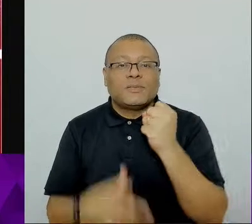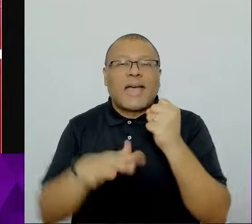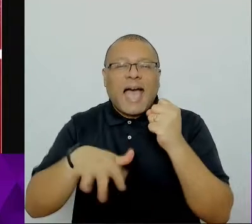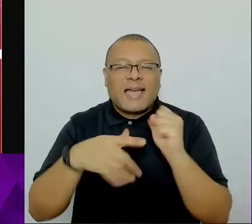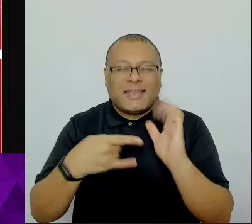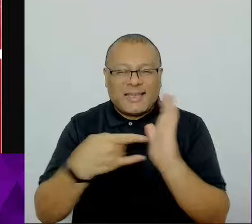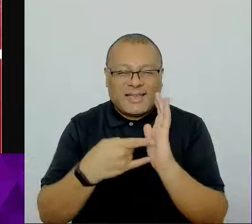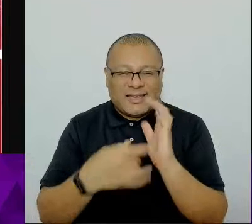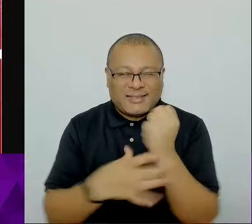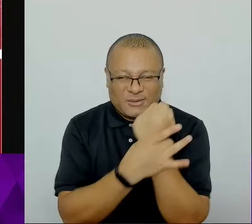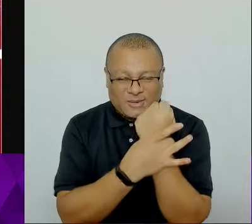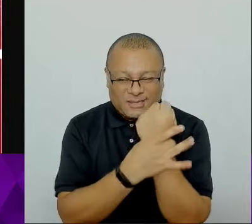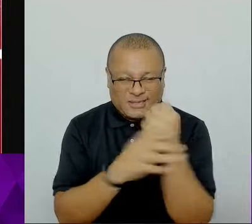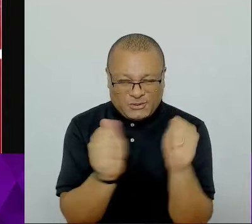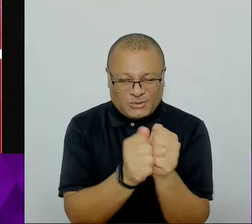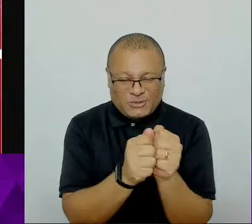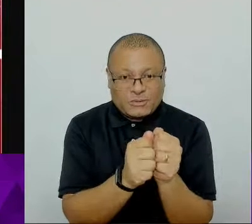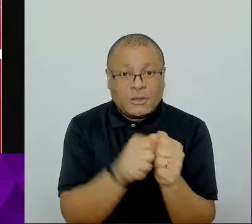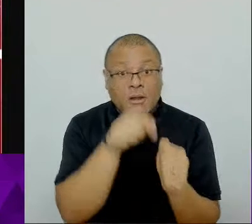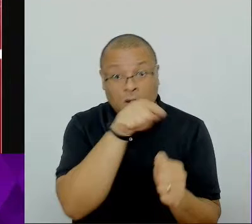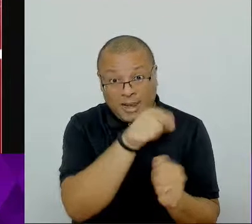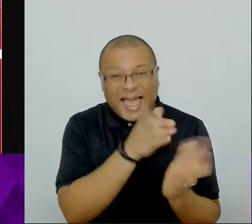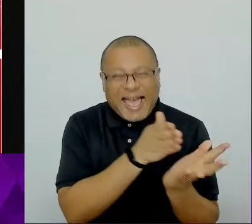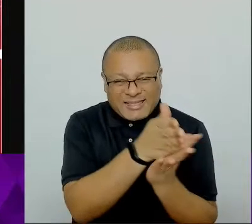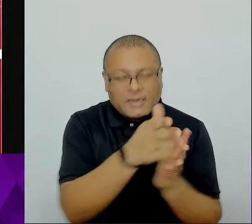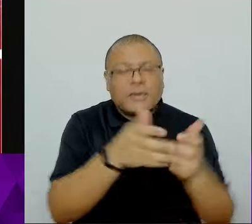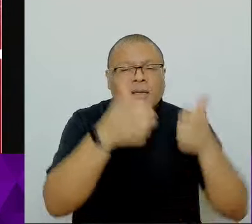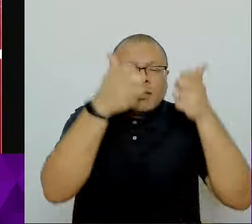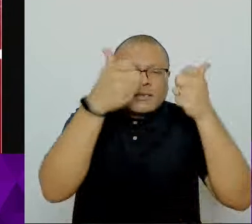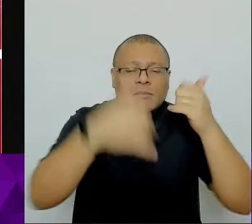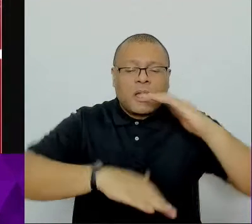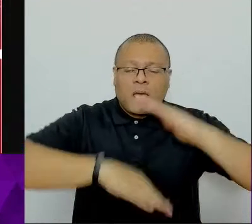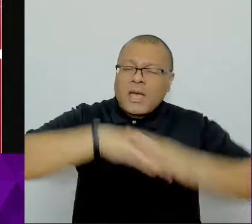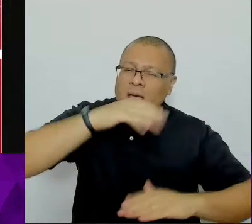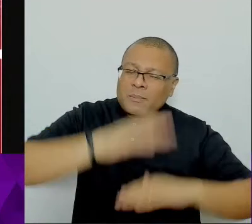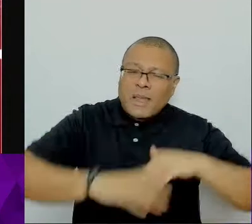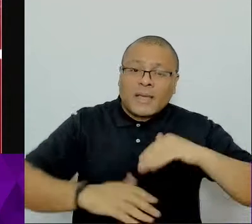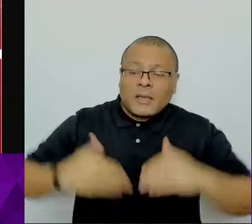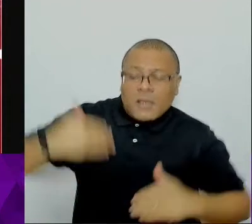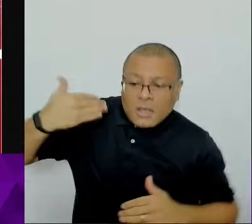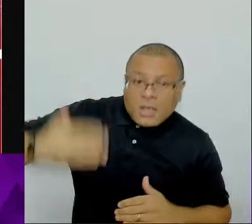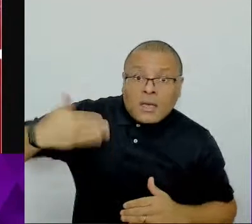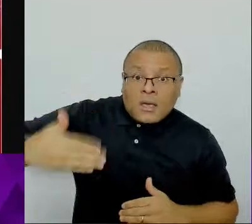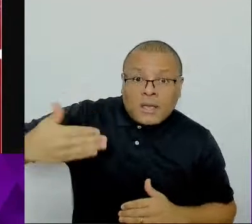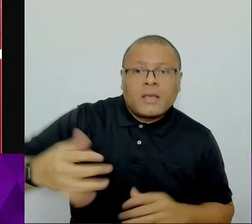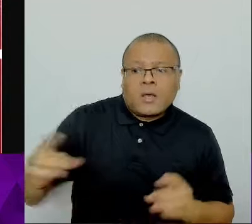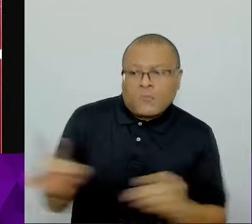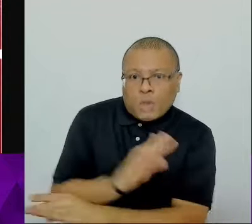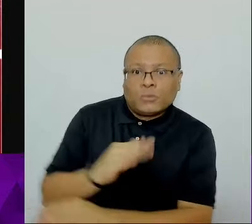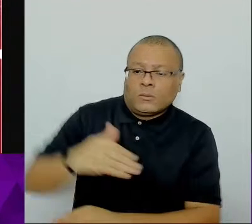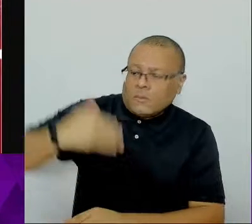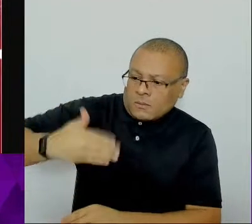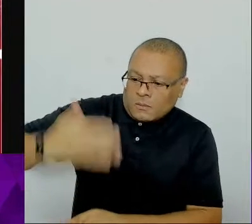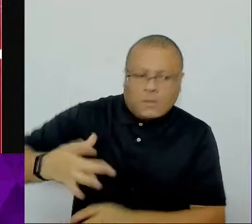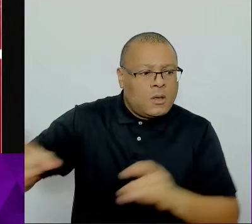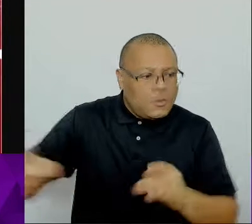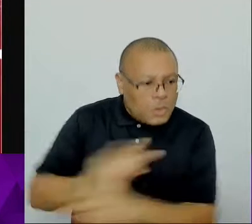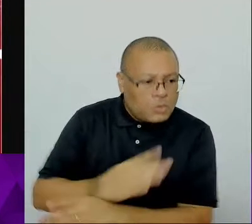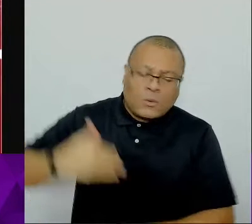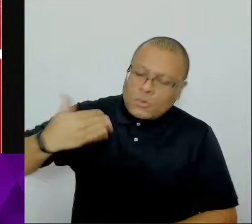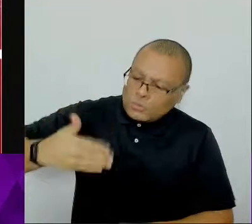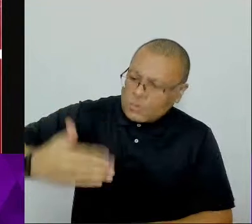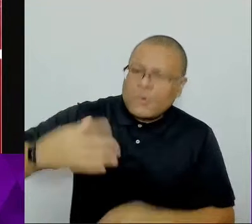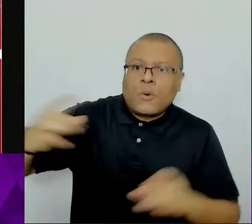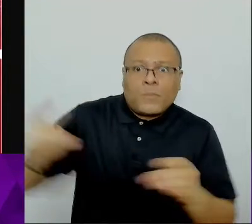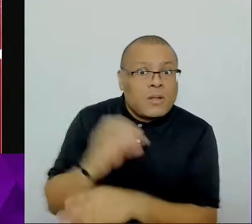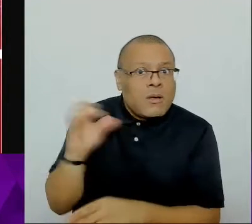gente fala-se muito sobre a prática da entrega contínua, né, onde você entrega cada vez